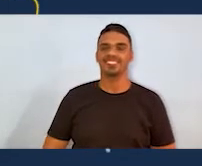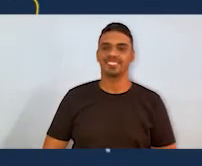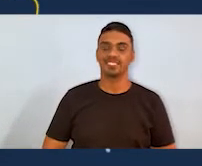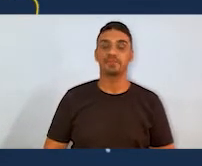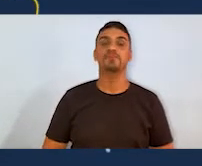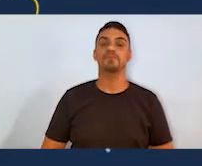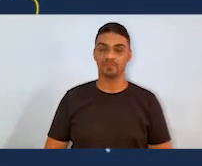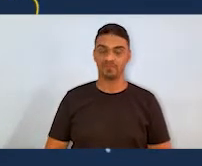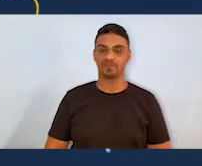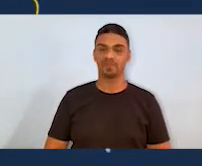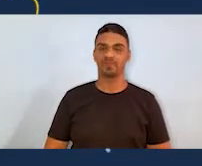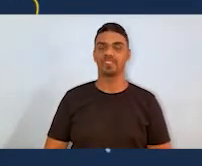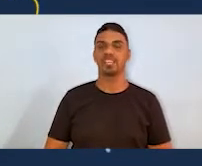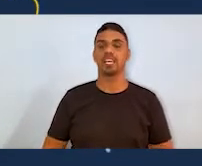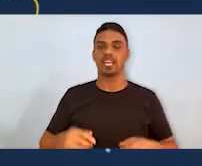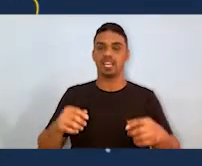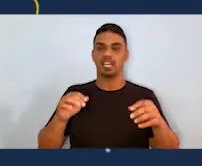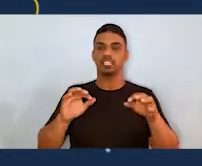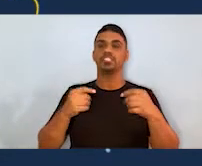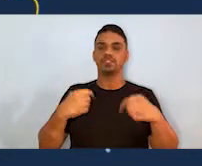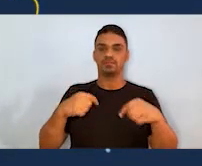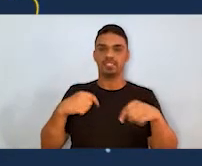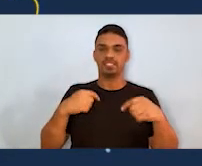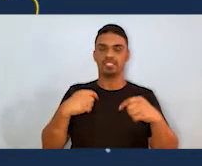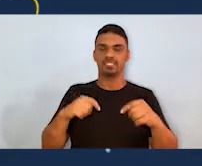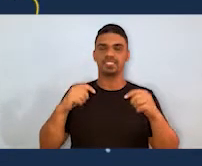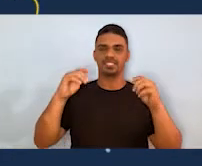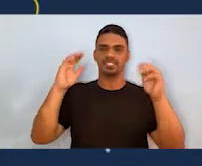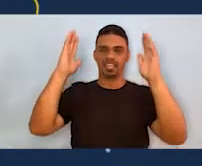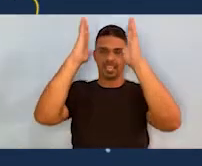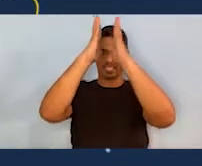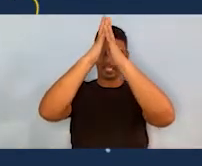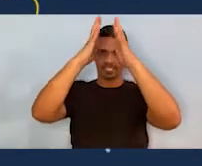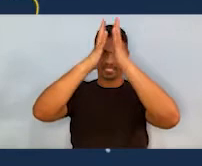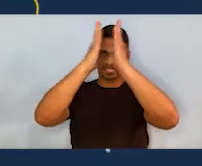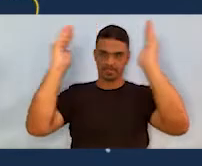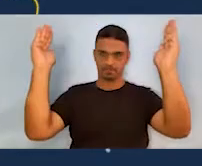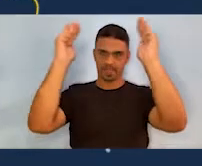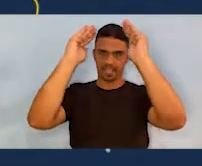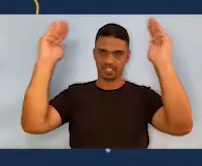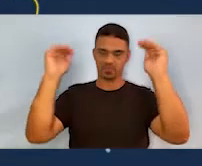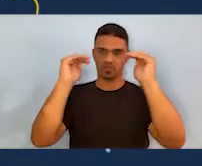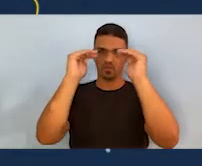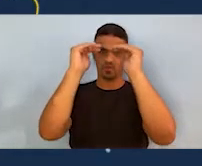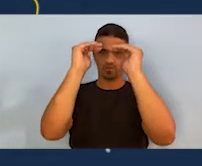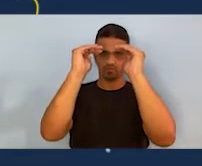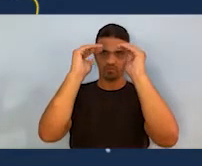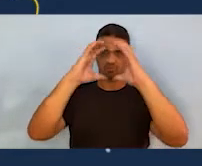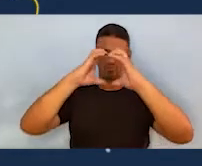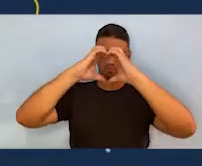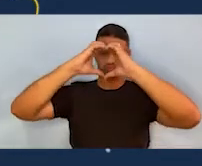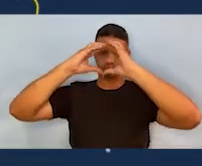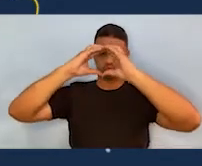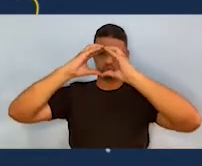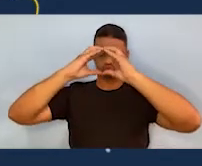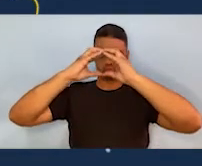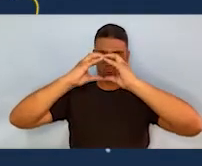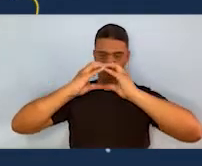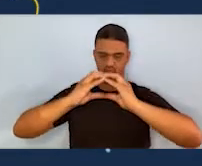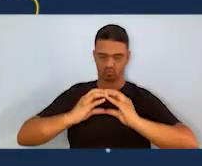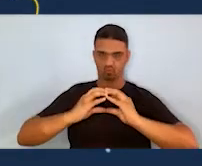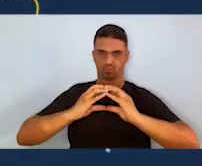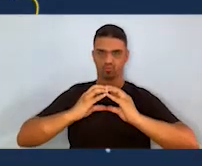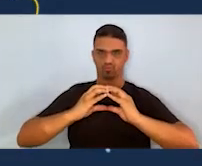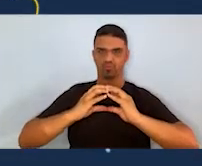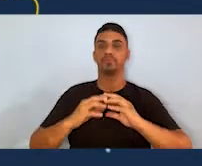Vou botar ela aqui embaixo, porque a gente vai precisar de espaço em cima depois. Então, tá aqui, uma maçãzinha. A segunda